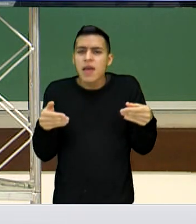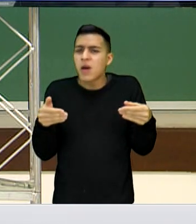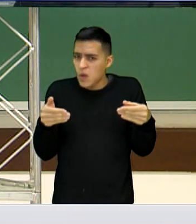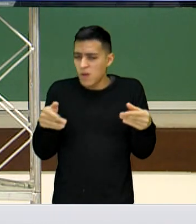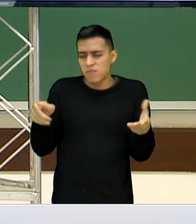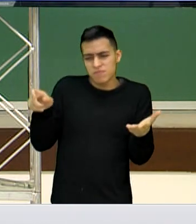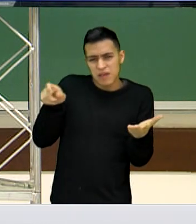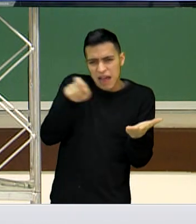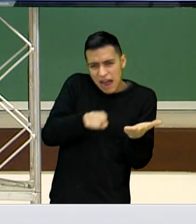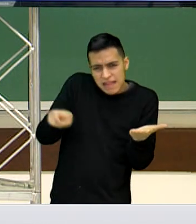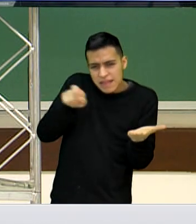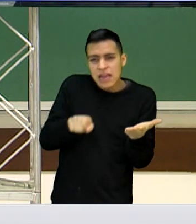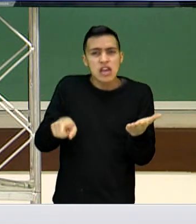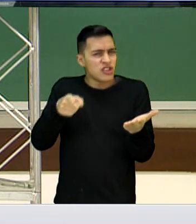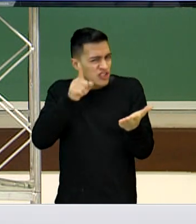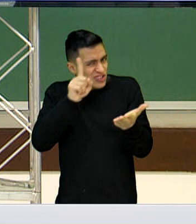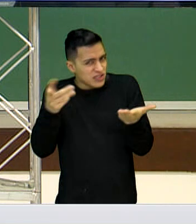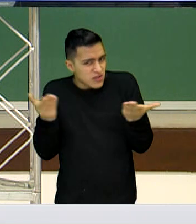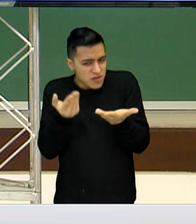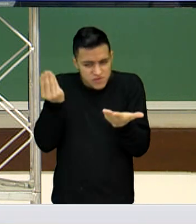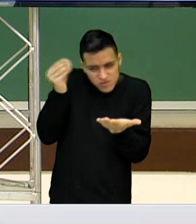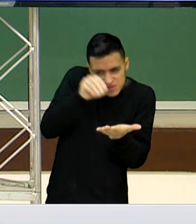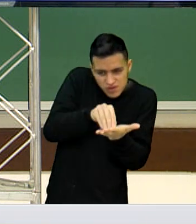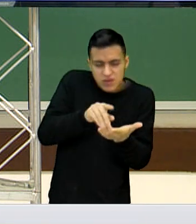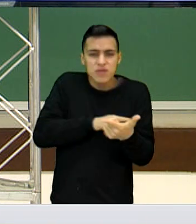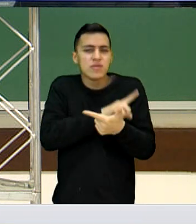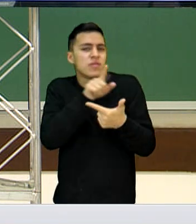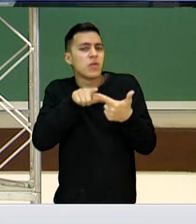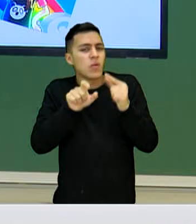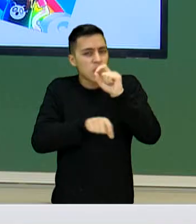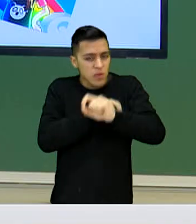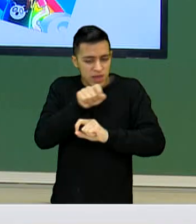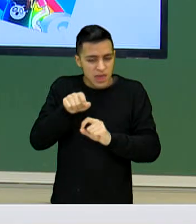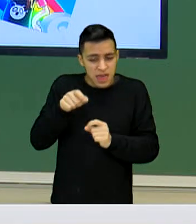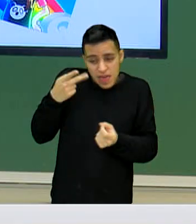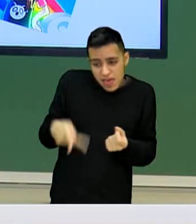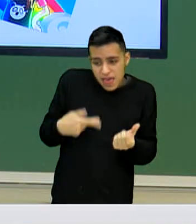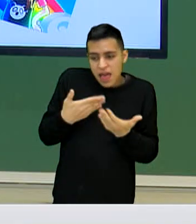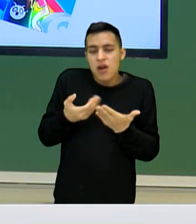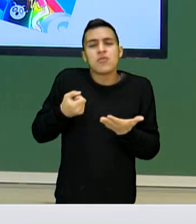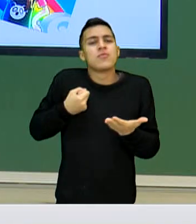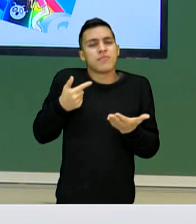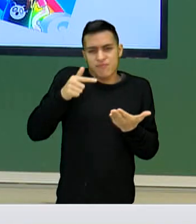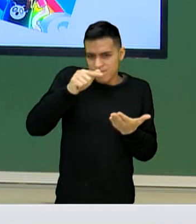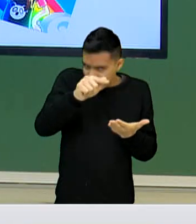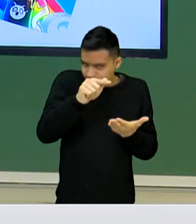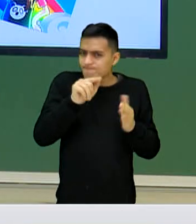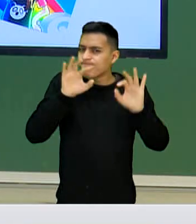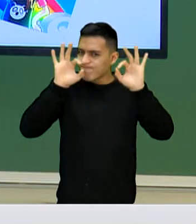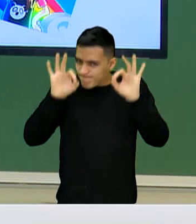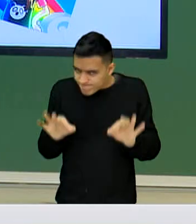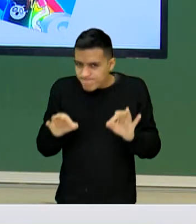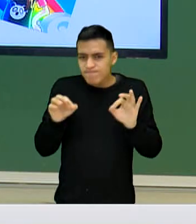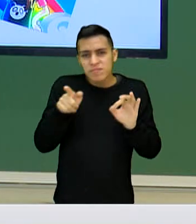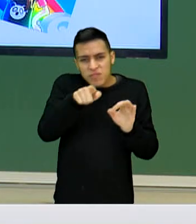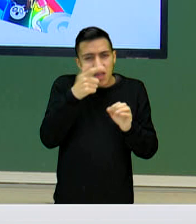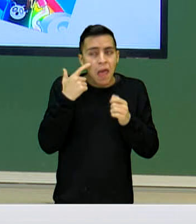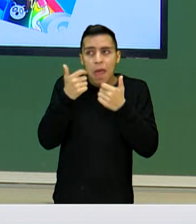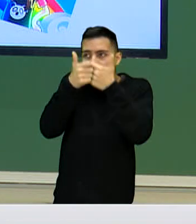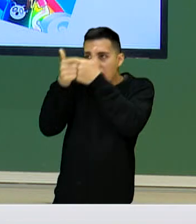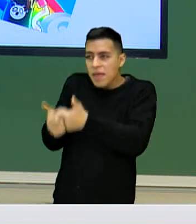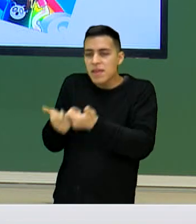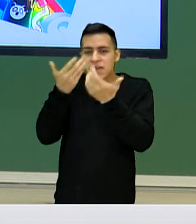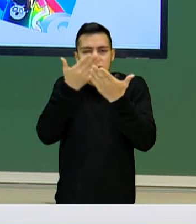Tá colocando a data bonitinha, a data de hoje. A nossa aula é a aula 7, tá certo? Tá acompanhando a